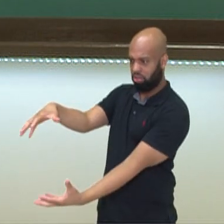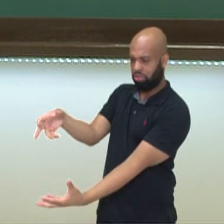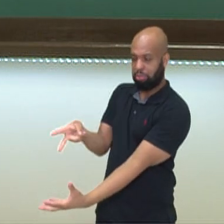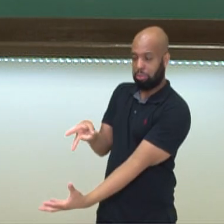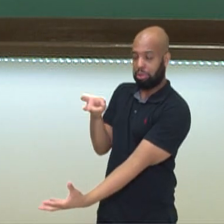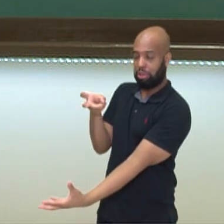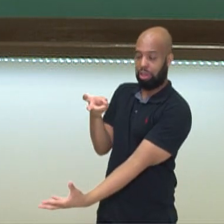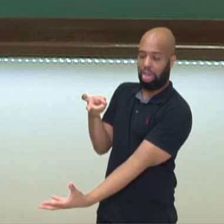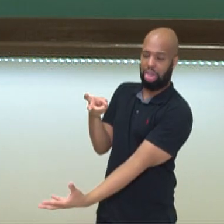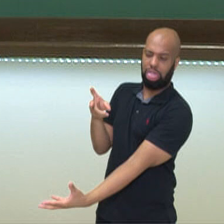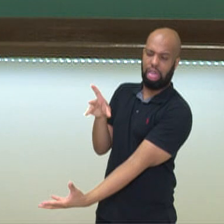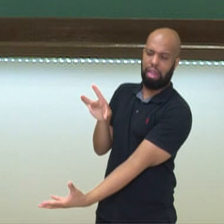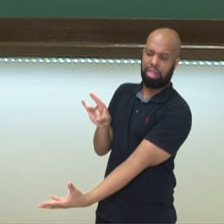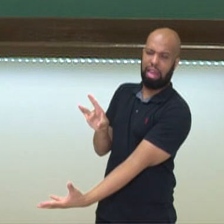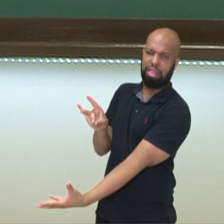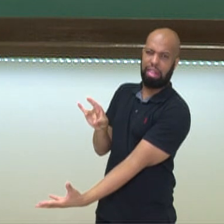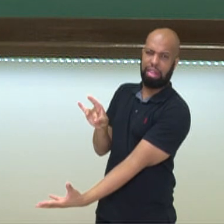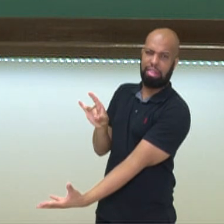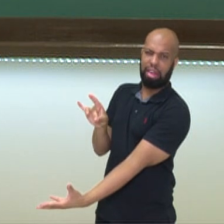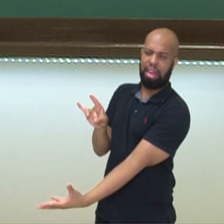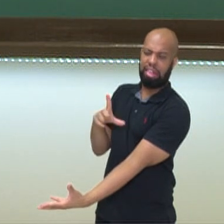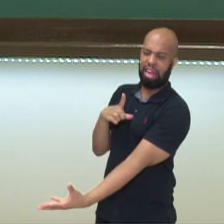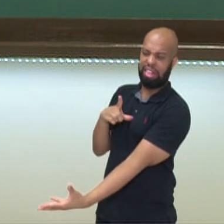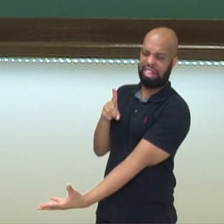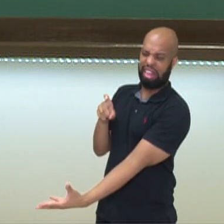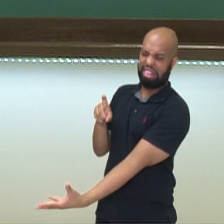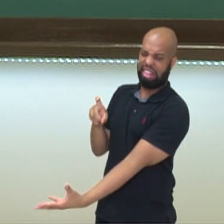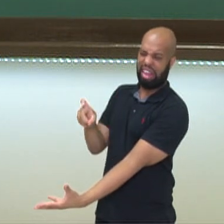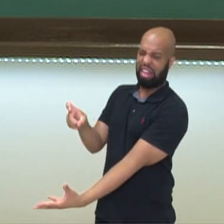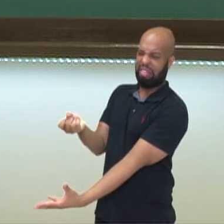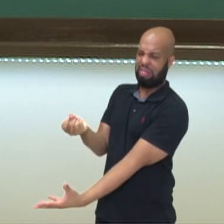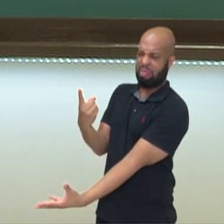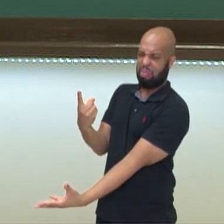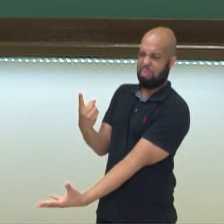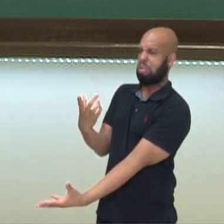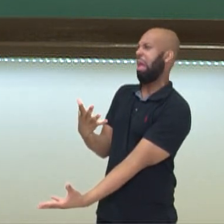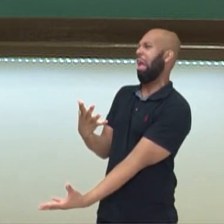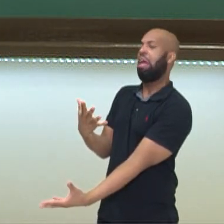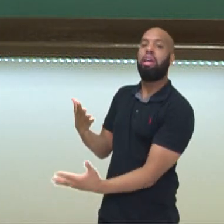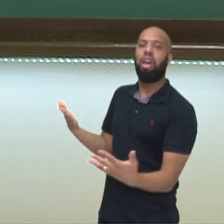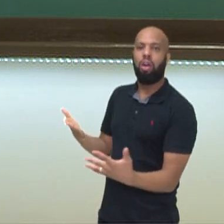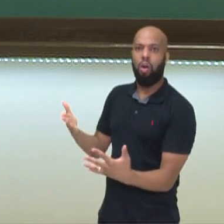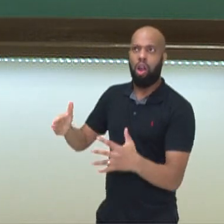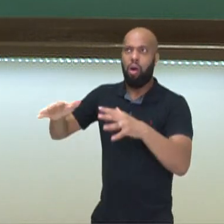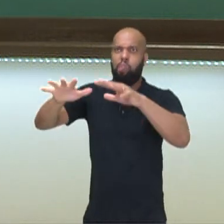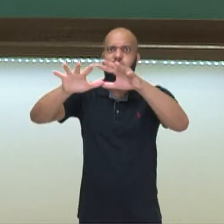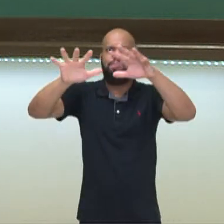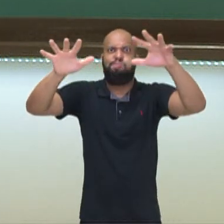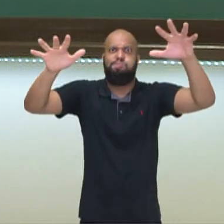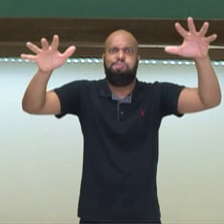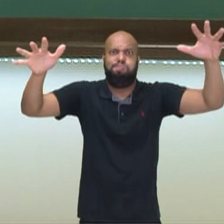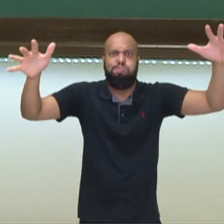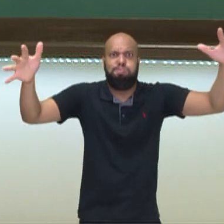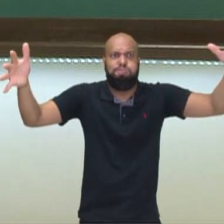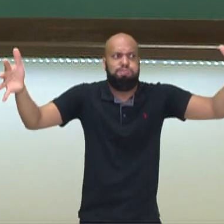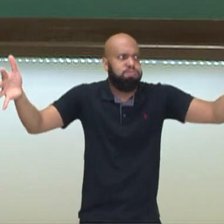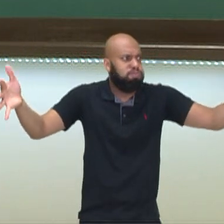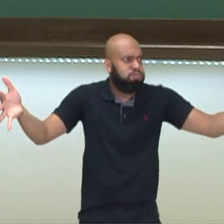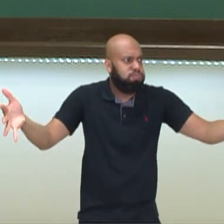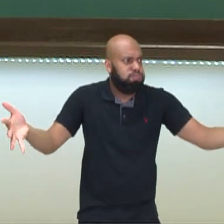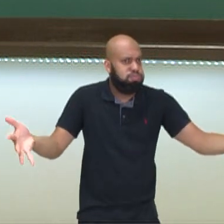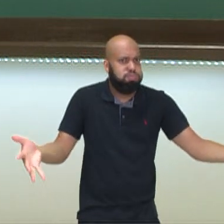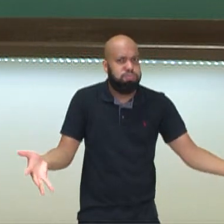ali uma viscosidade, já junta umas minhoquinhas, um negócio. Agora pensa no amontoado de lixo da